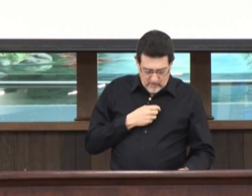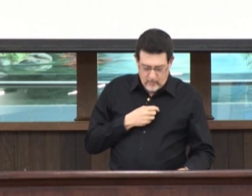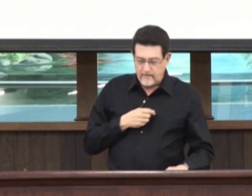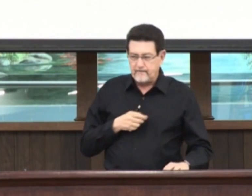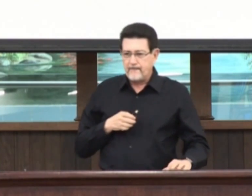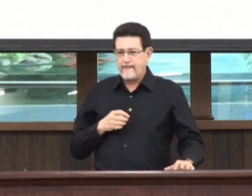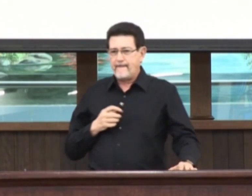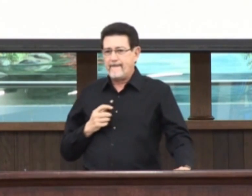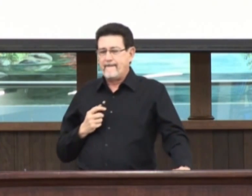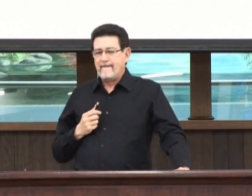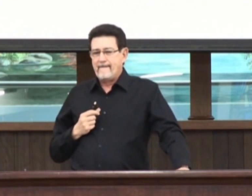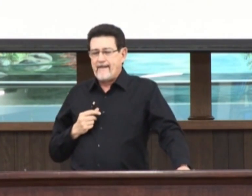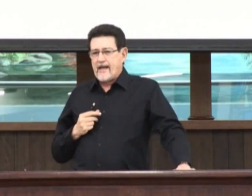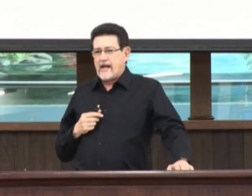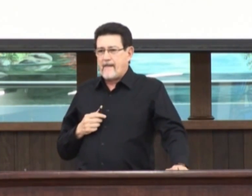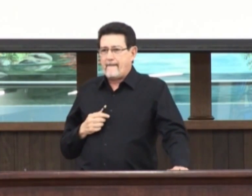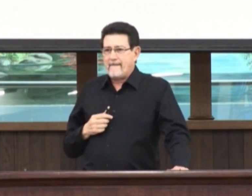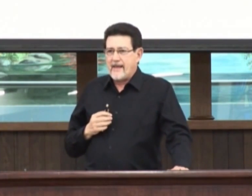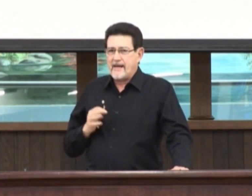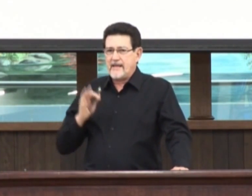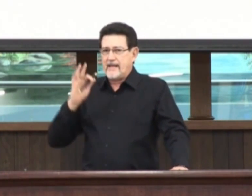Efésios 1.